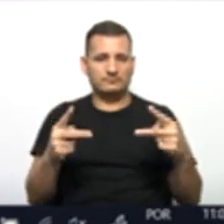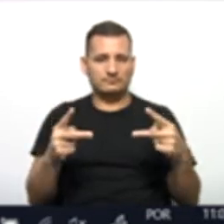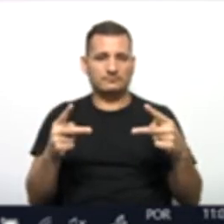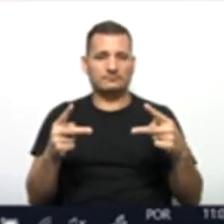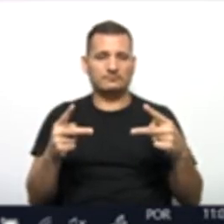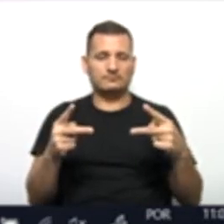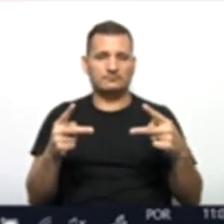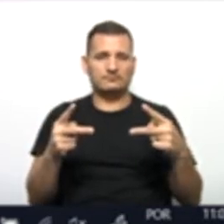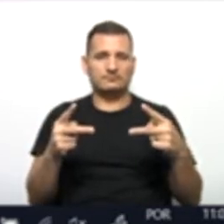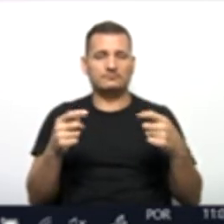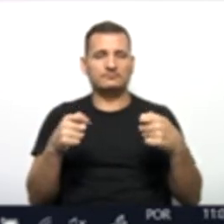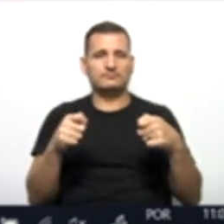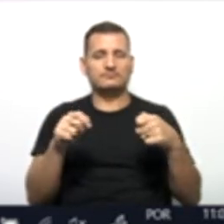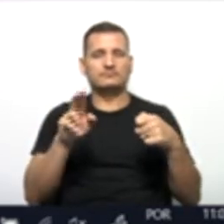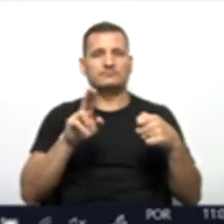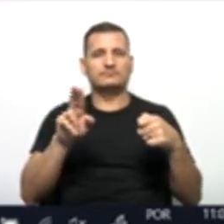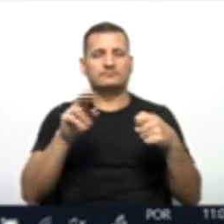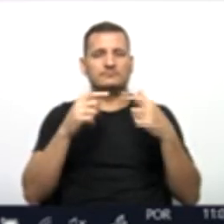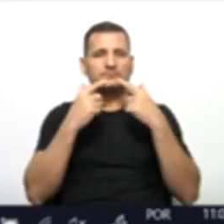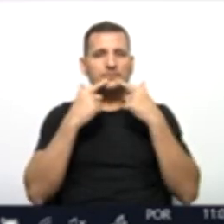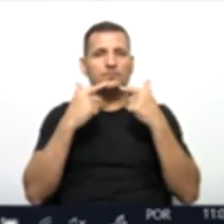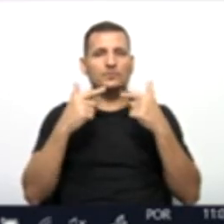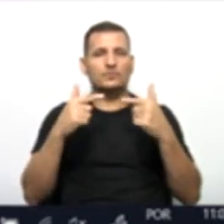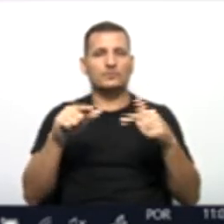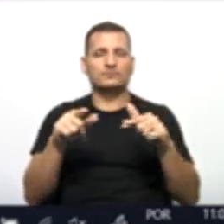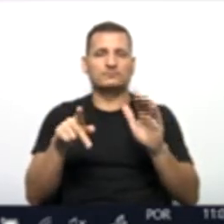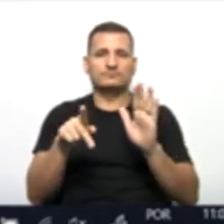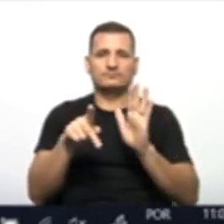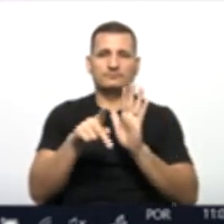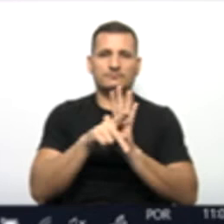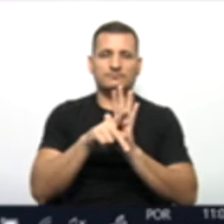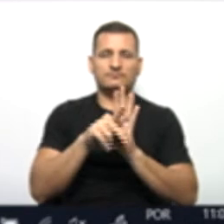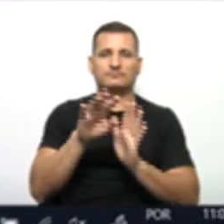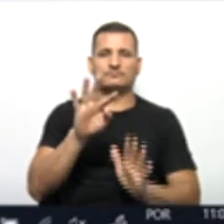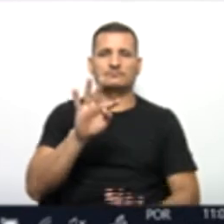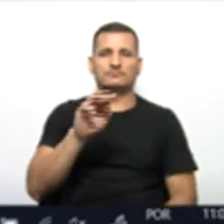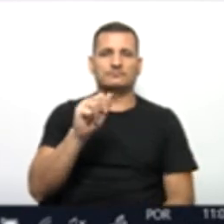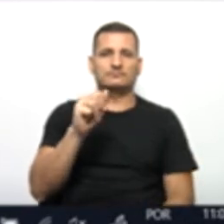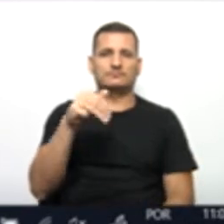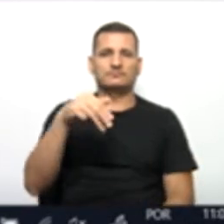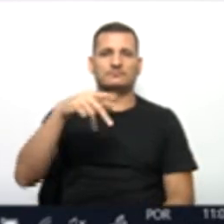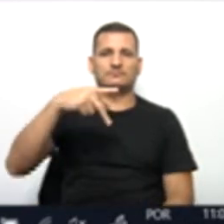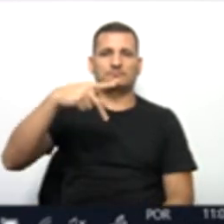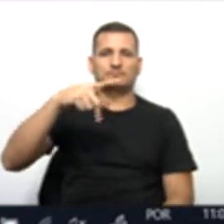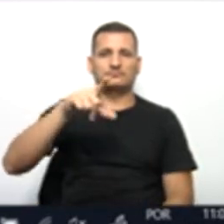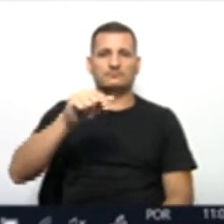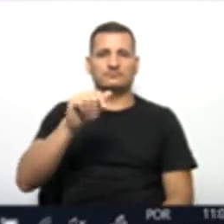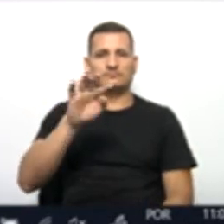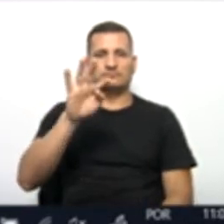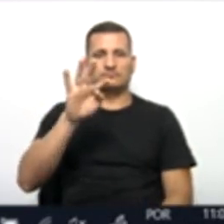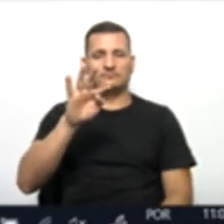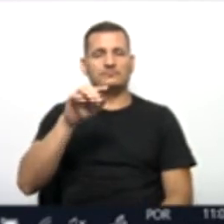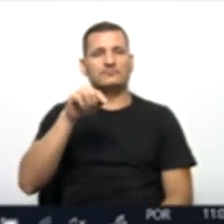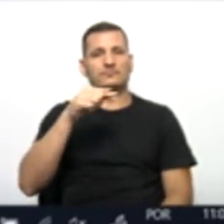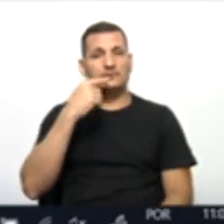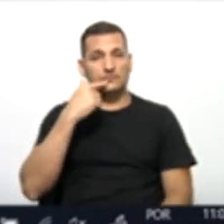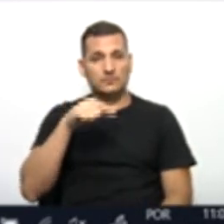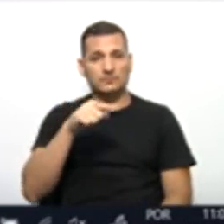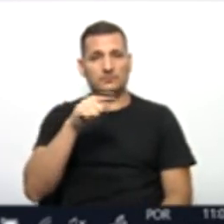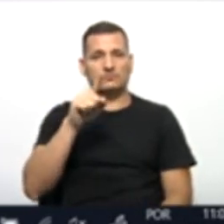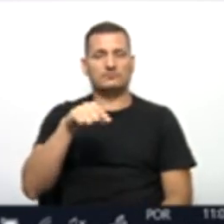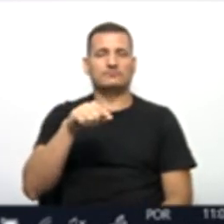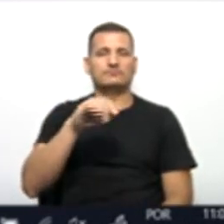que utilizar a linguagem de template que eu ea linguagem de template que a gente está usando aqui é o dim dia 2